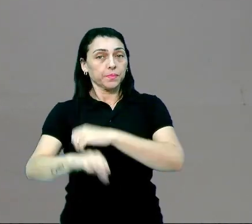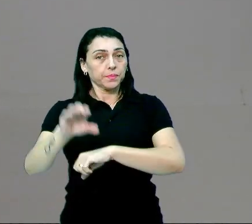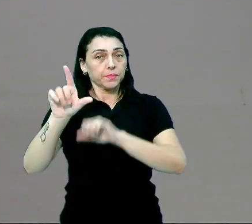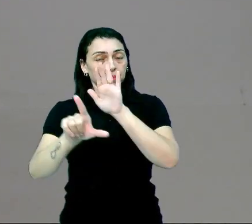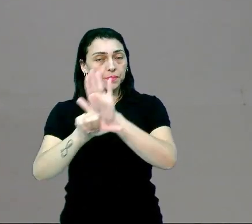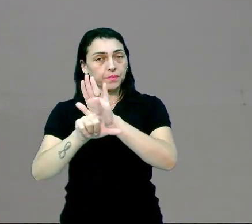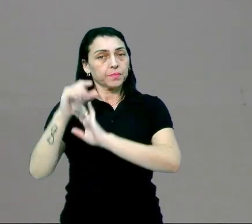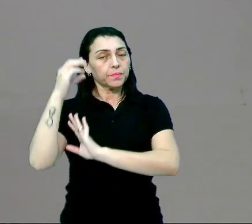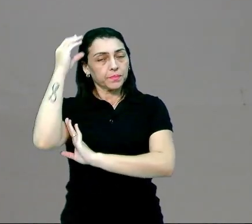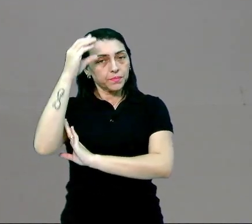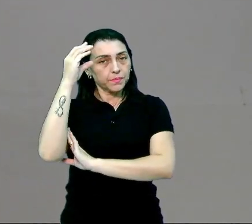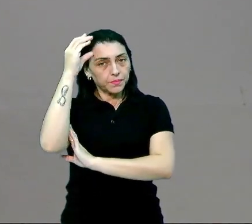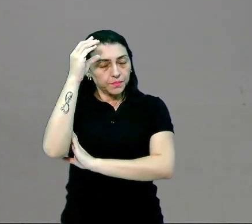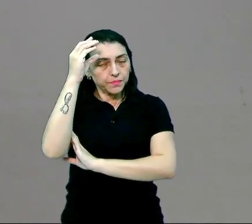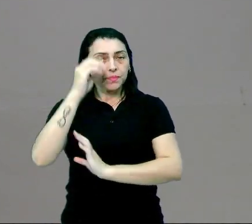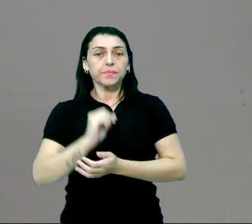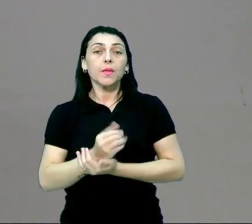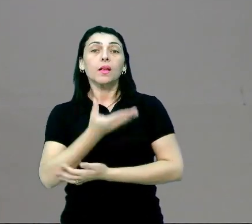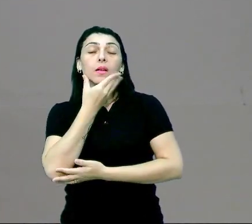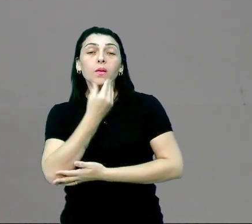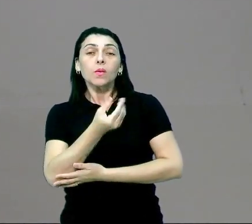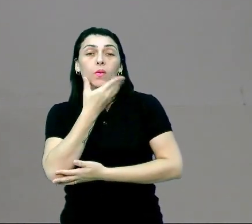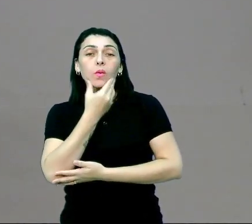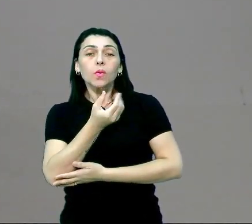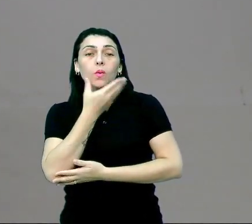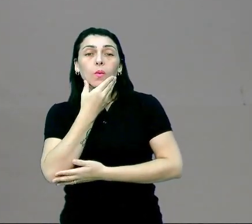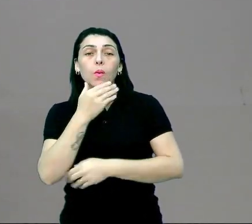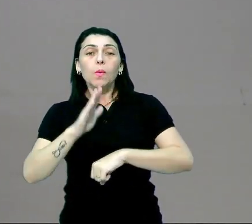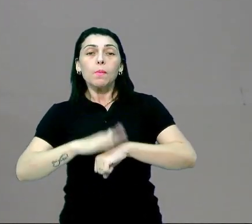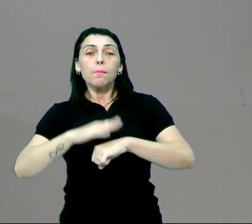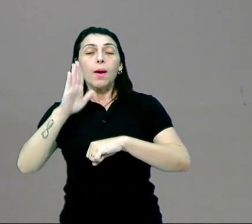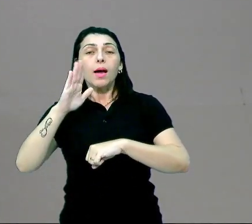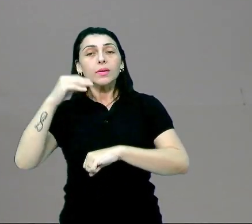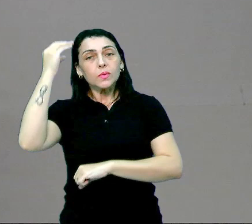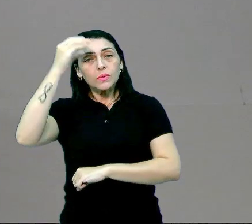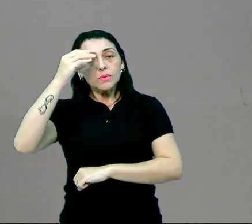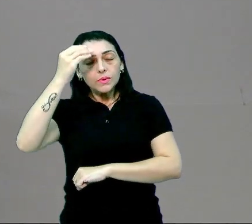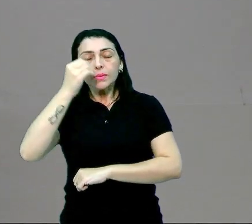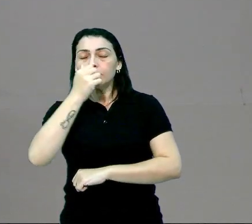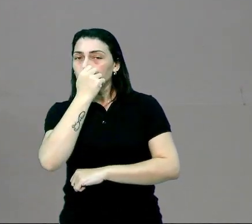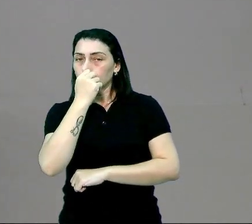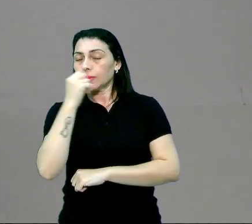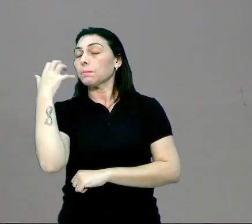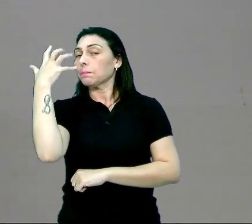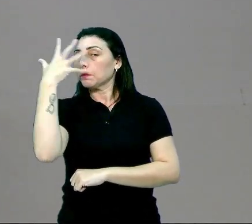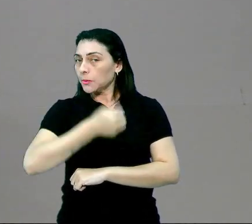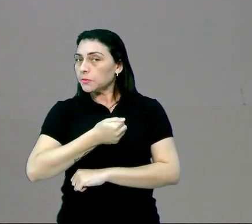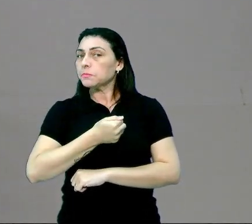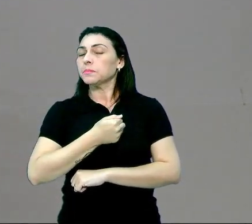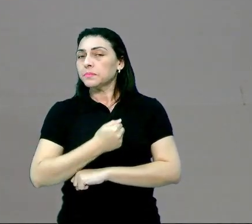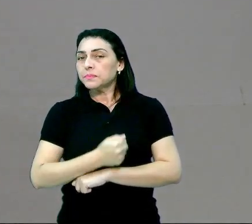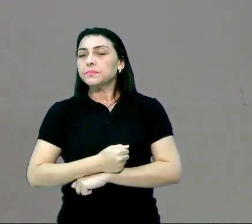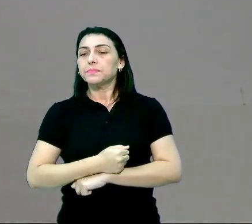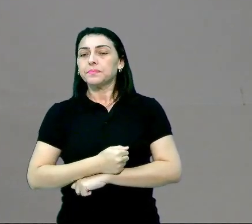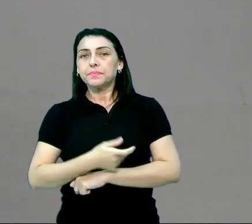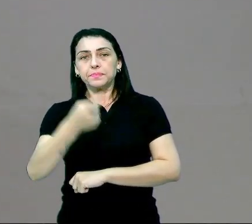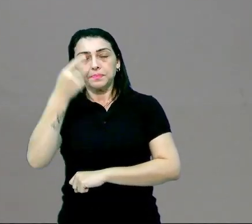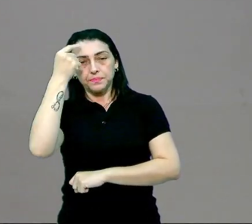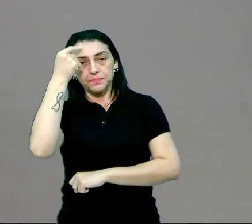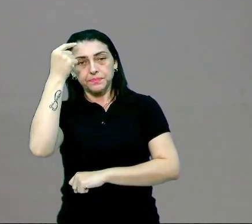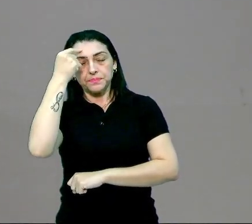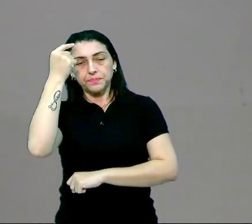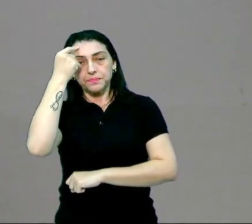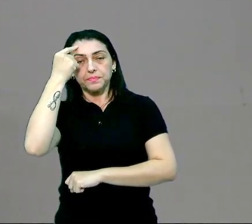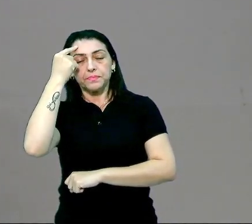da complexidade de consciência, o homem é o ser mais consciente. Isso é bonito, isso é muito bonito pensar